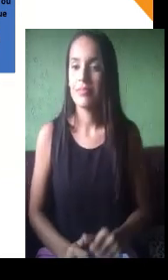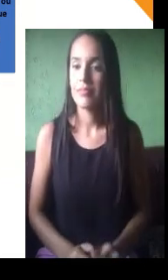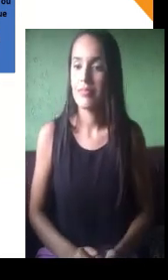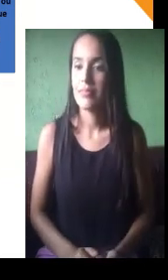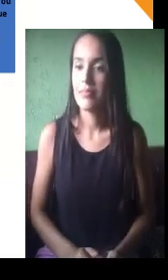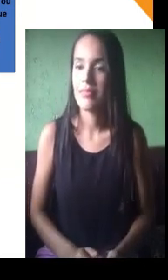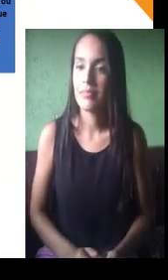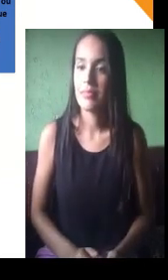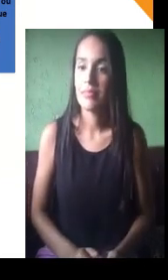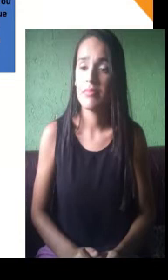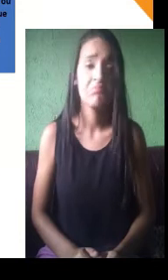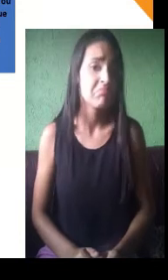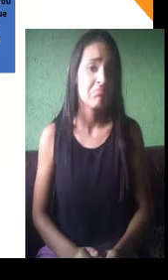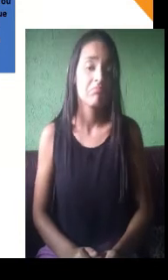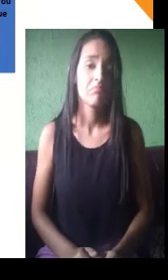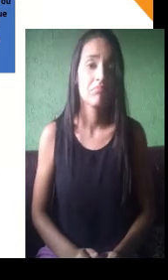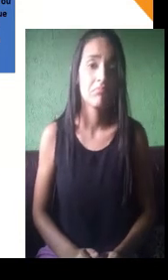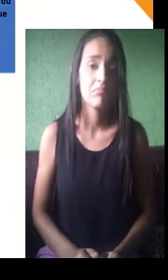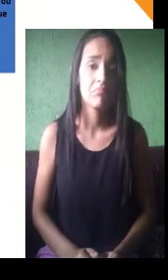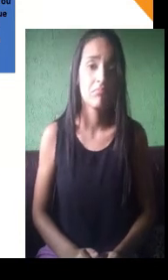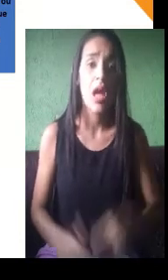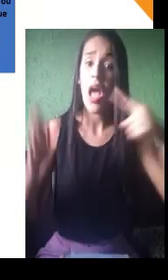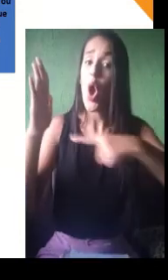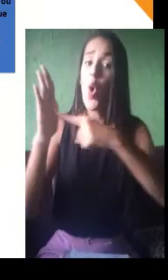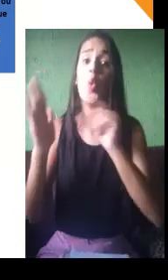mais à frente, na aula de gêneros textuais.